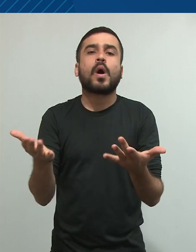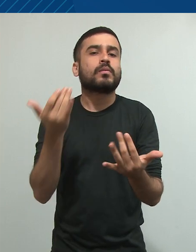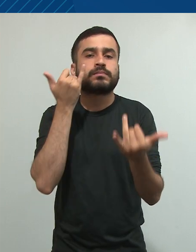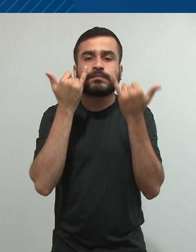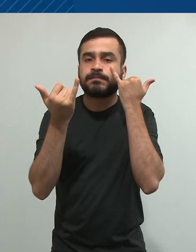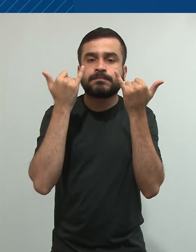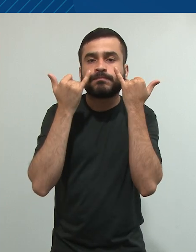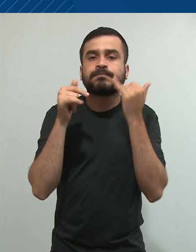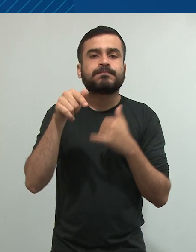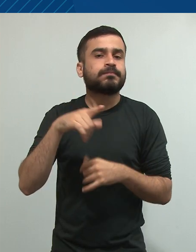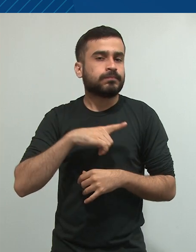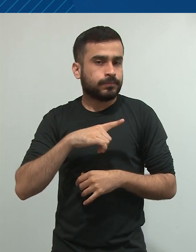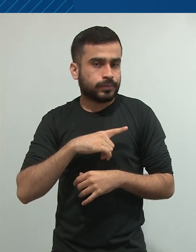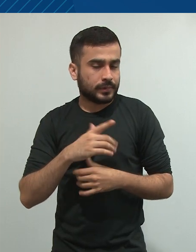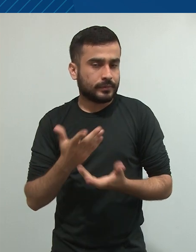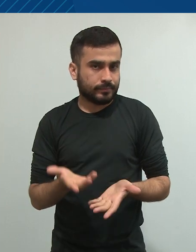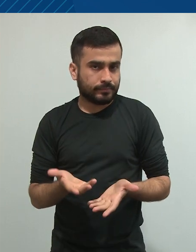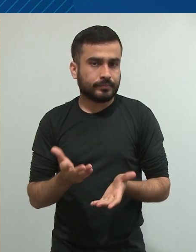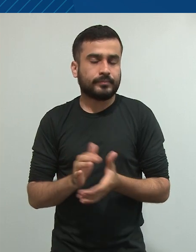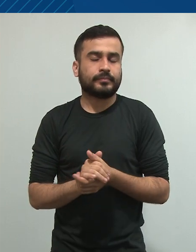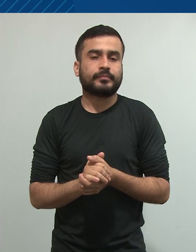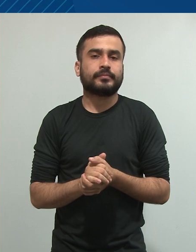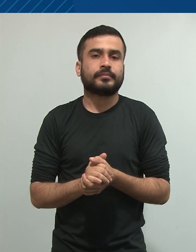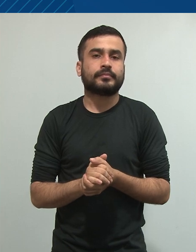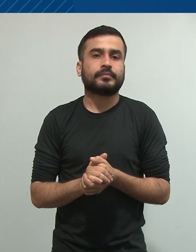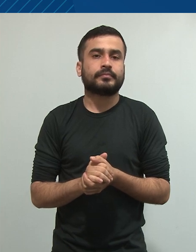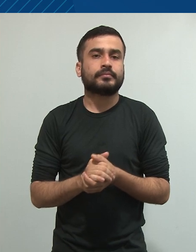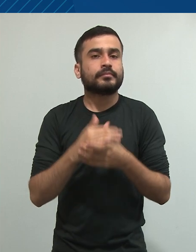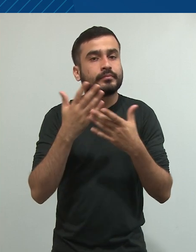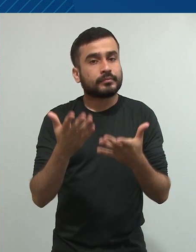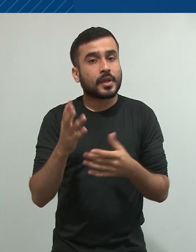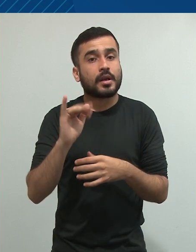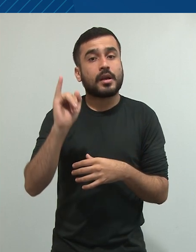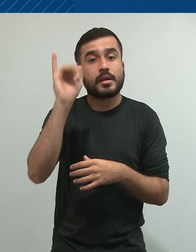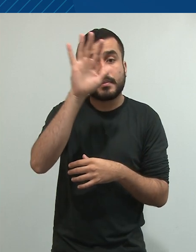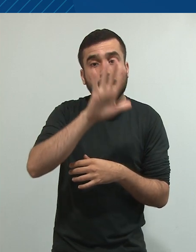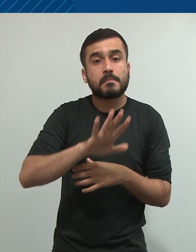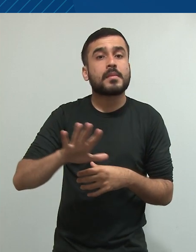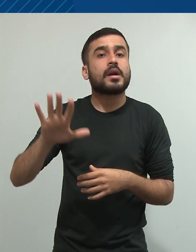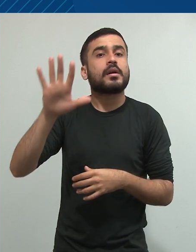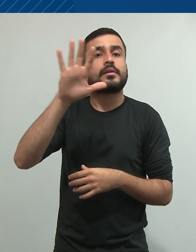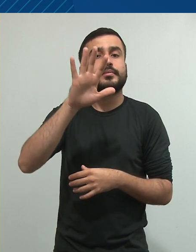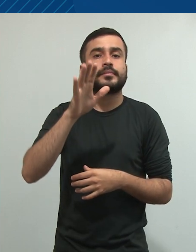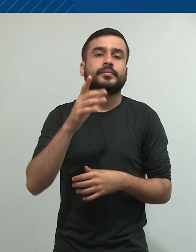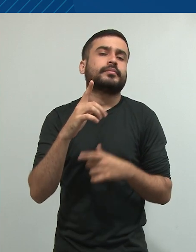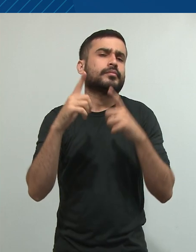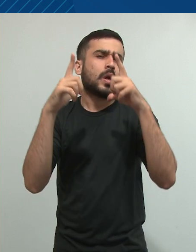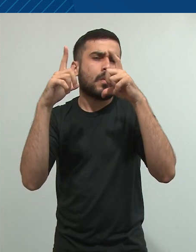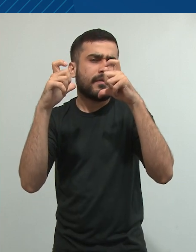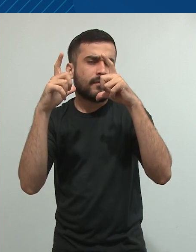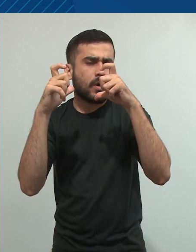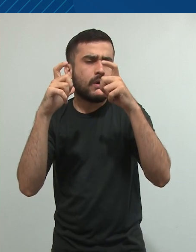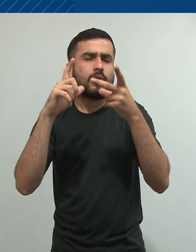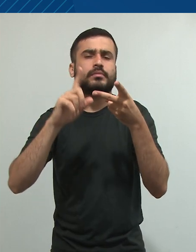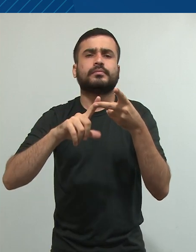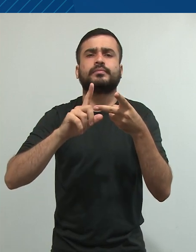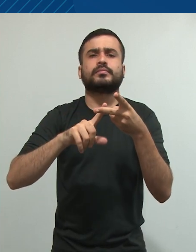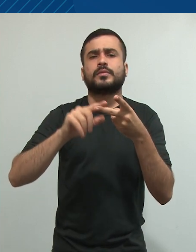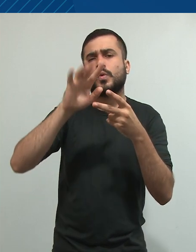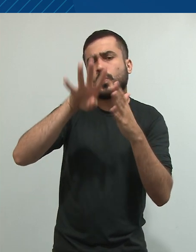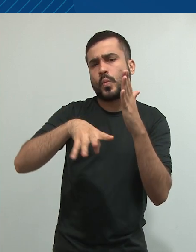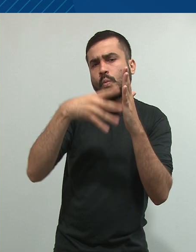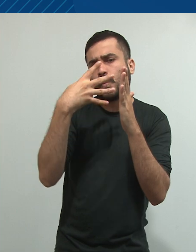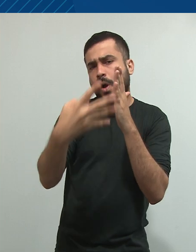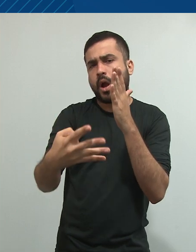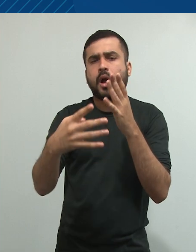sobre quais dados a gente vai trabalhar e vai analisar. No caso, a imagem, né, por exemplo, uma foto ou um